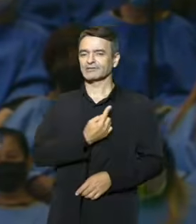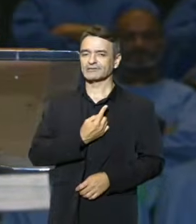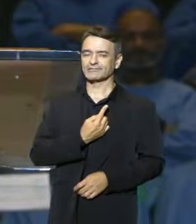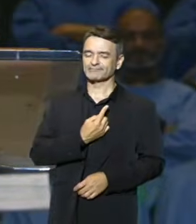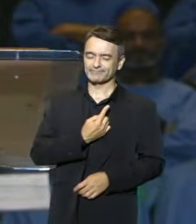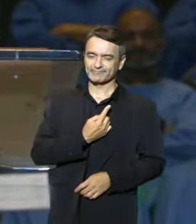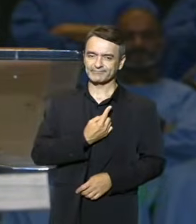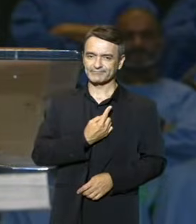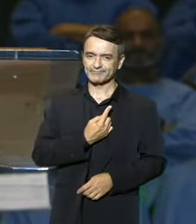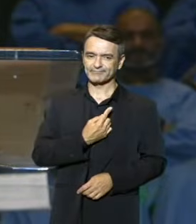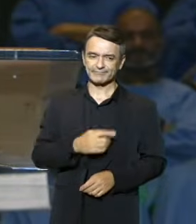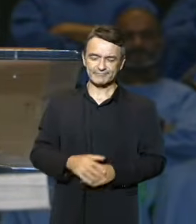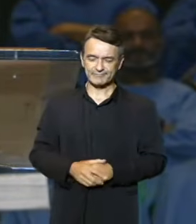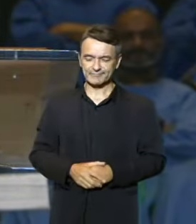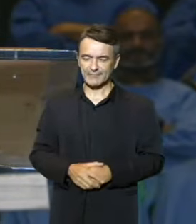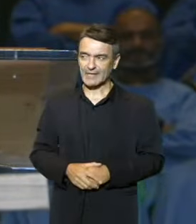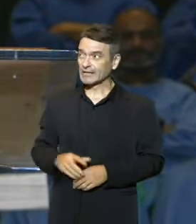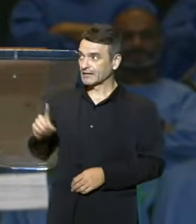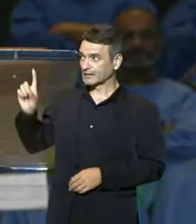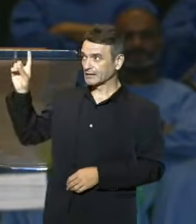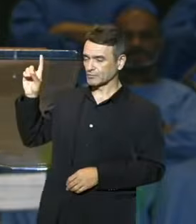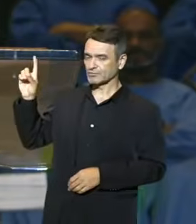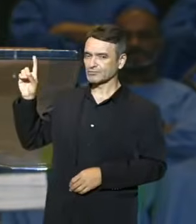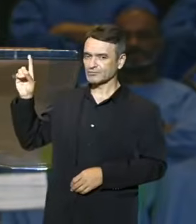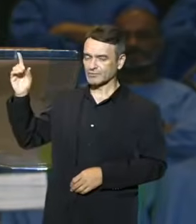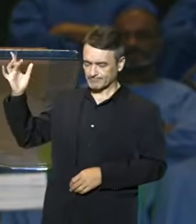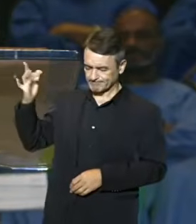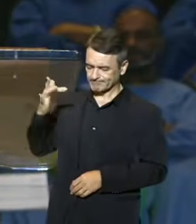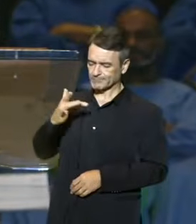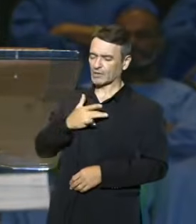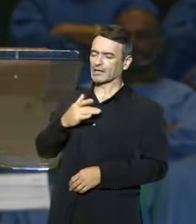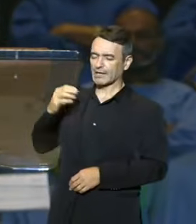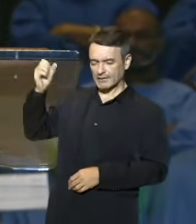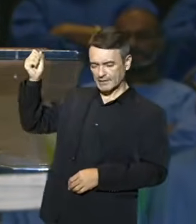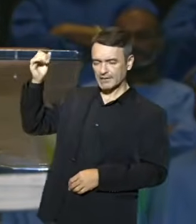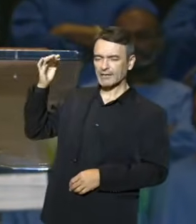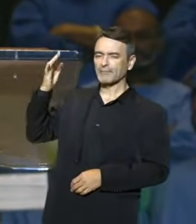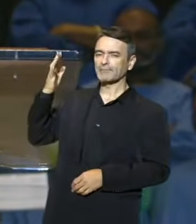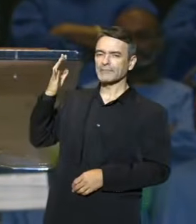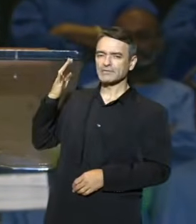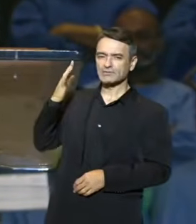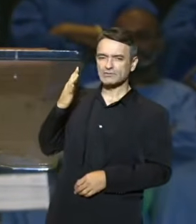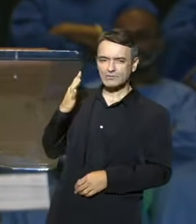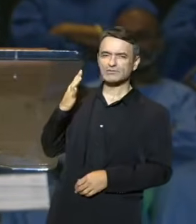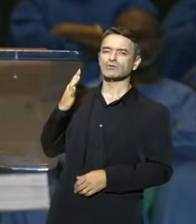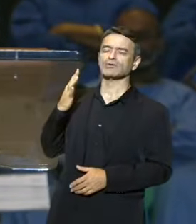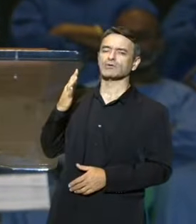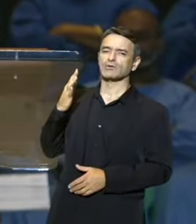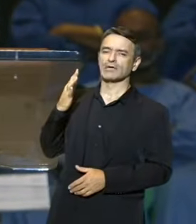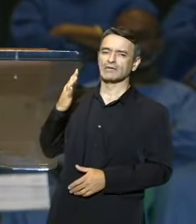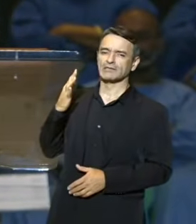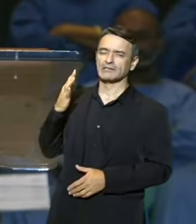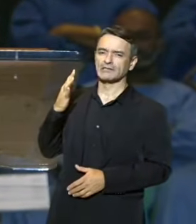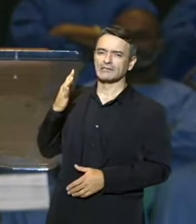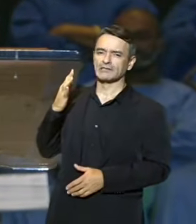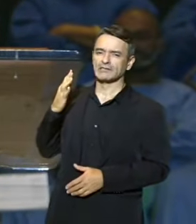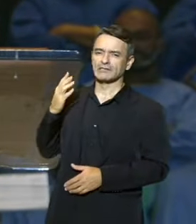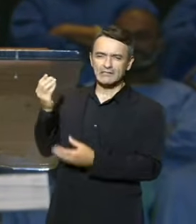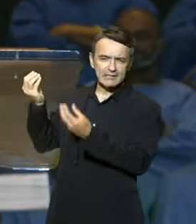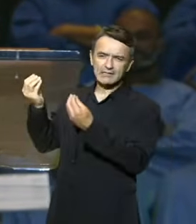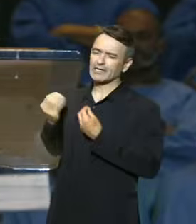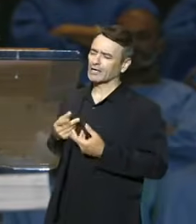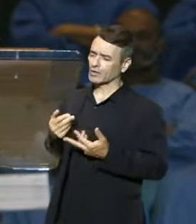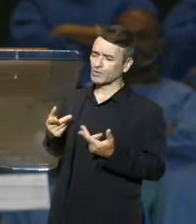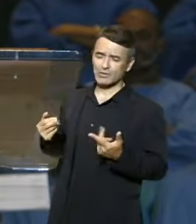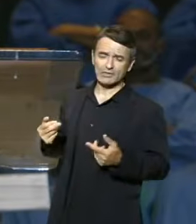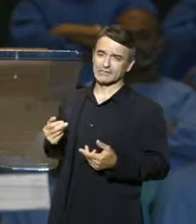assim toca a minha vida e abençoa e satisfaz por vezes alguns dos desejos